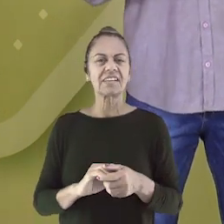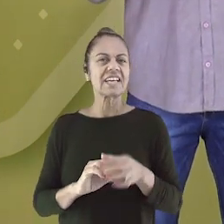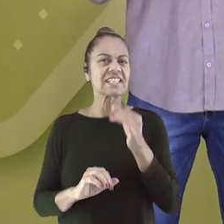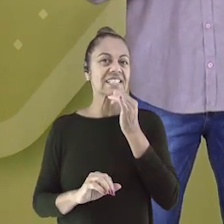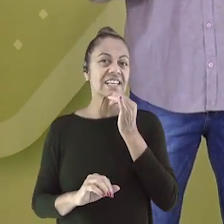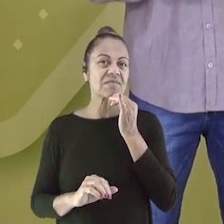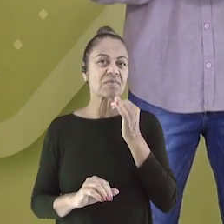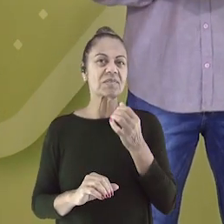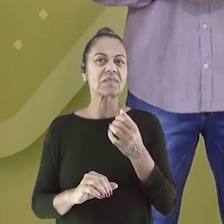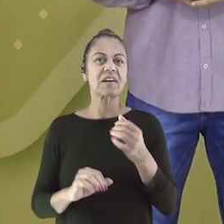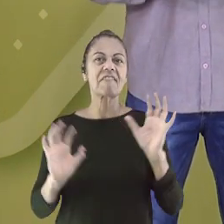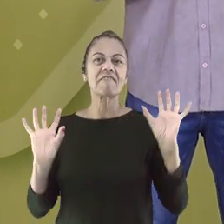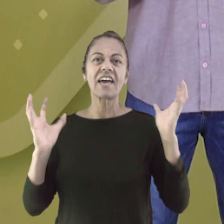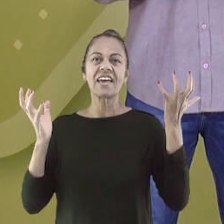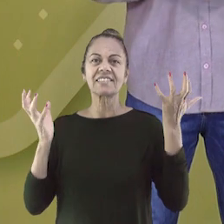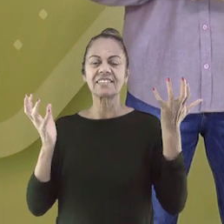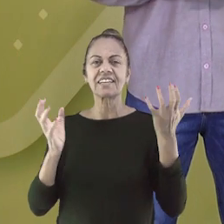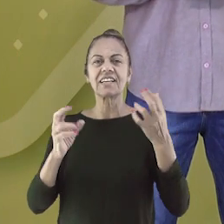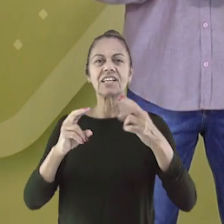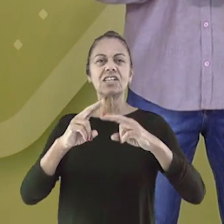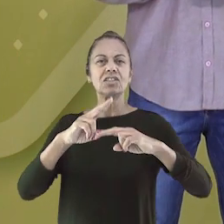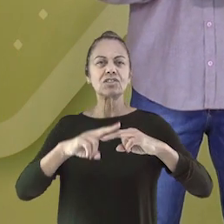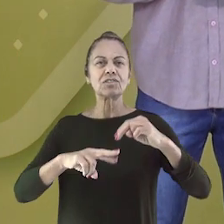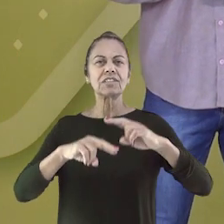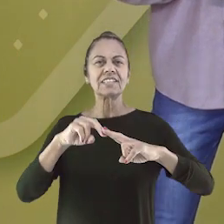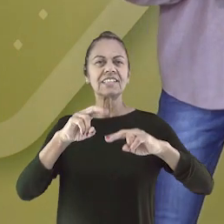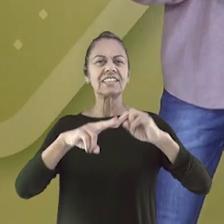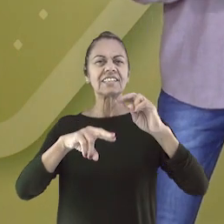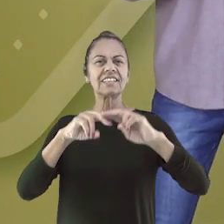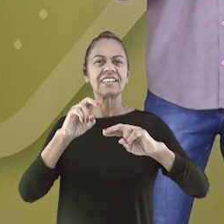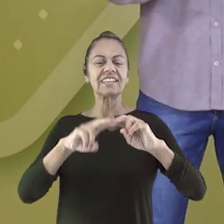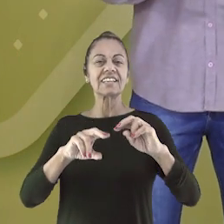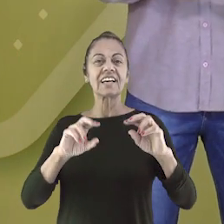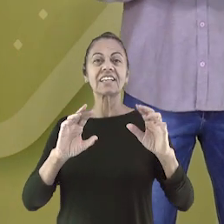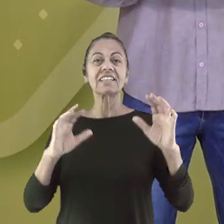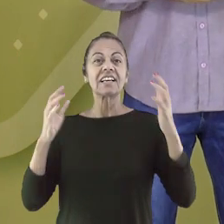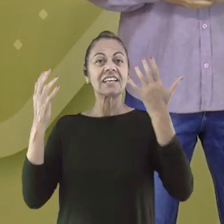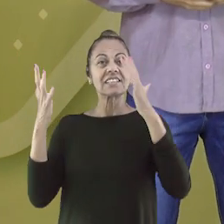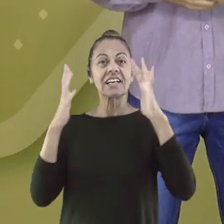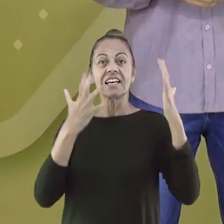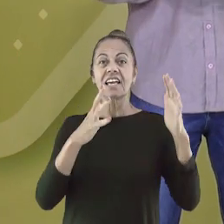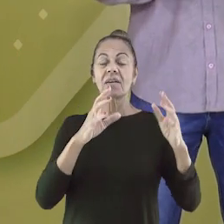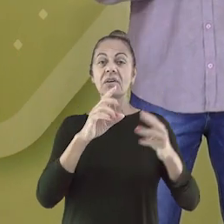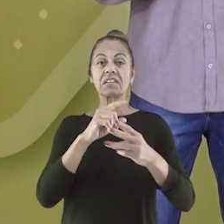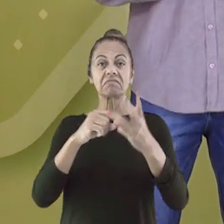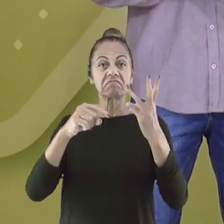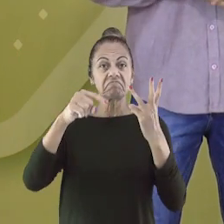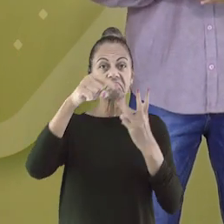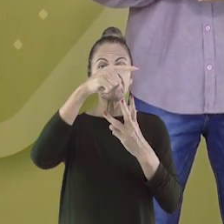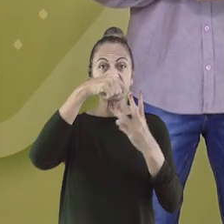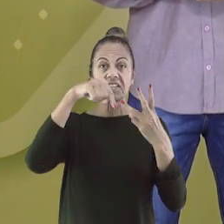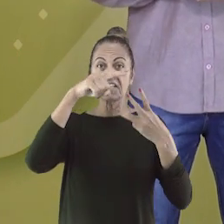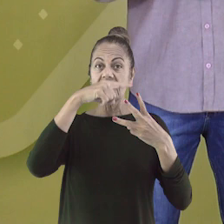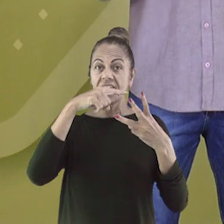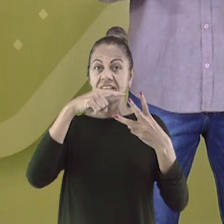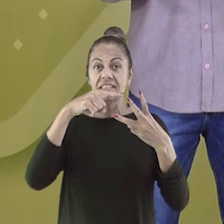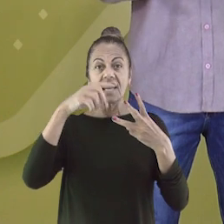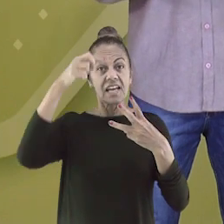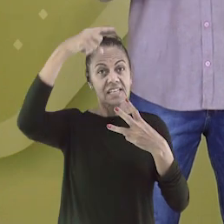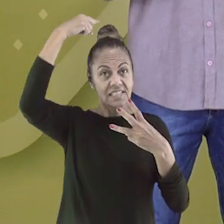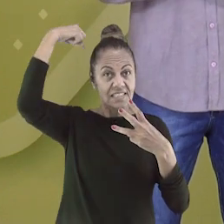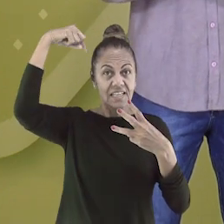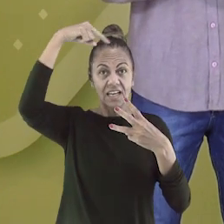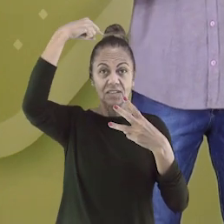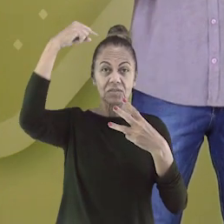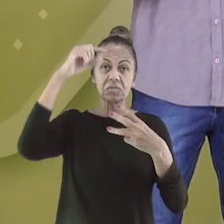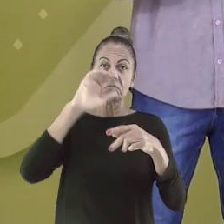legal. As festas juninas, elas são um exemplo, e que acontecem em comemoração ao nascimento de 3 santos católicos: São